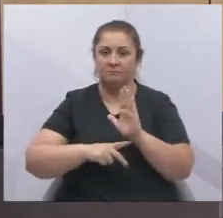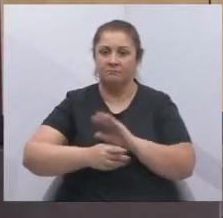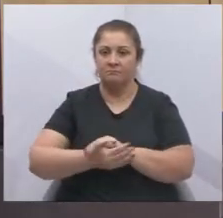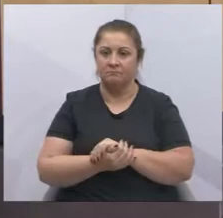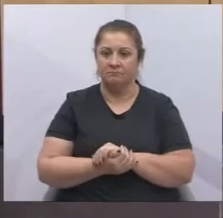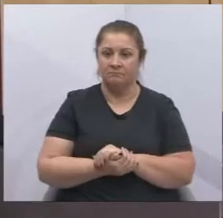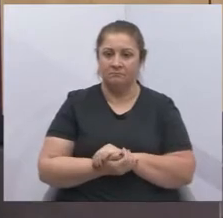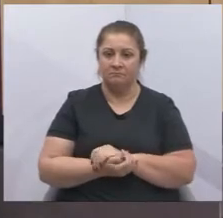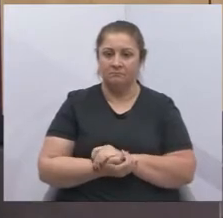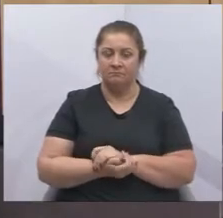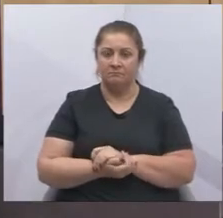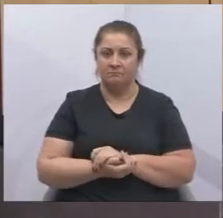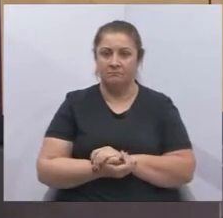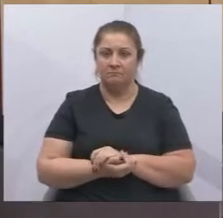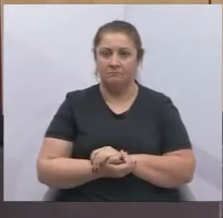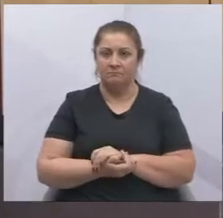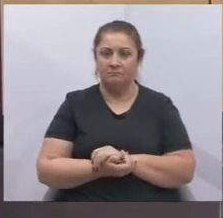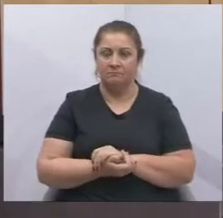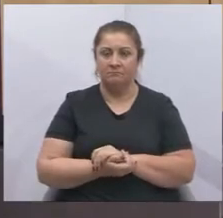dia.